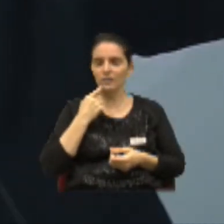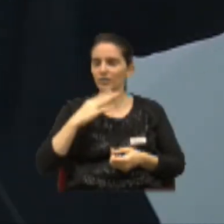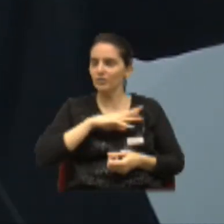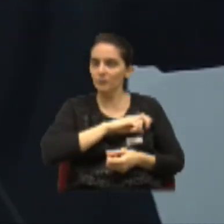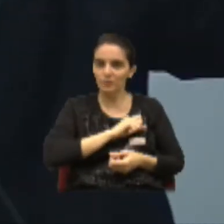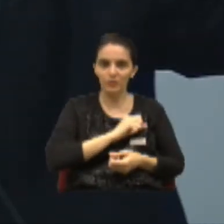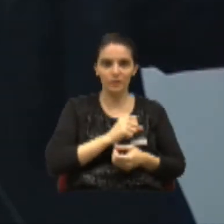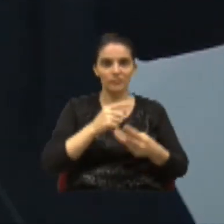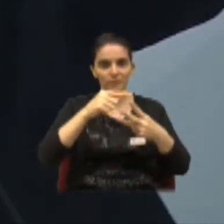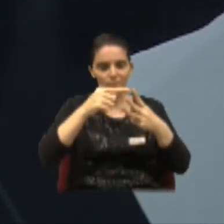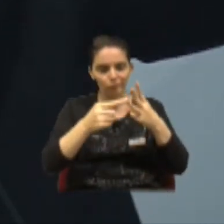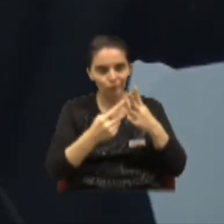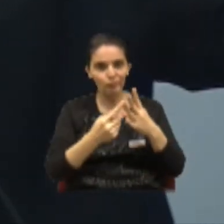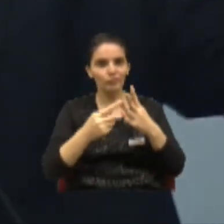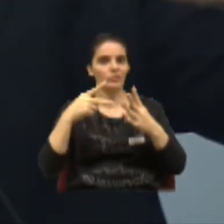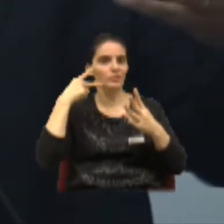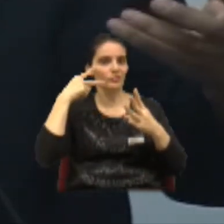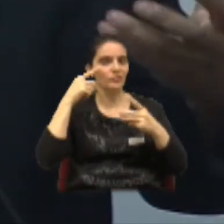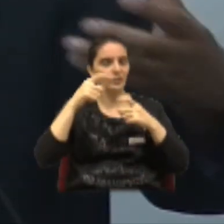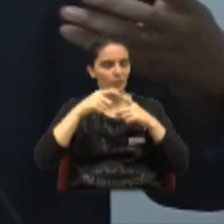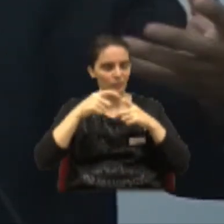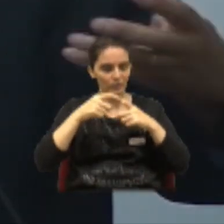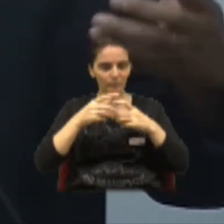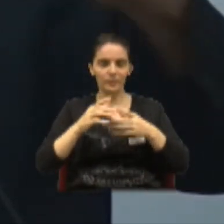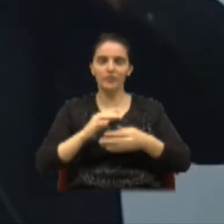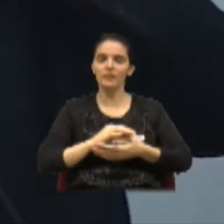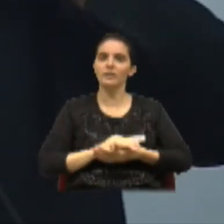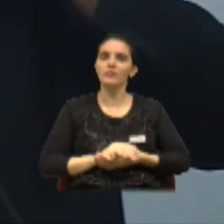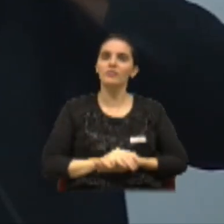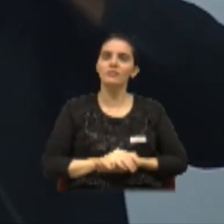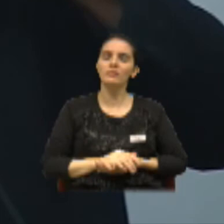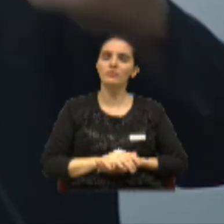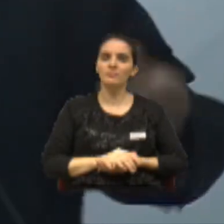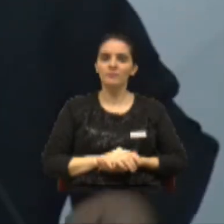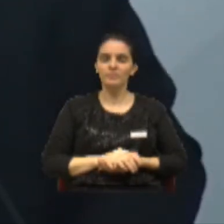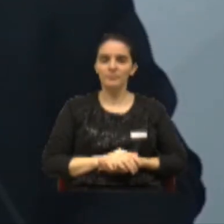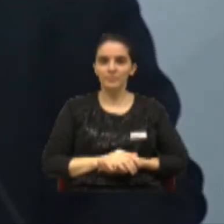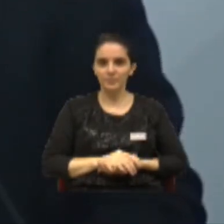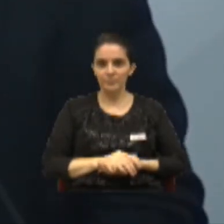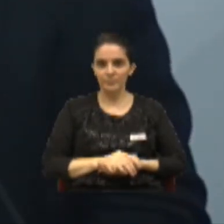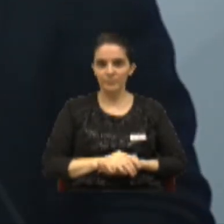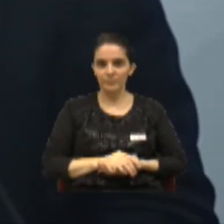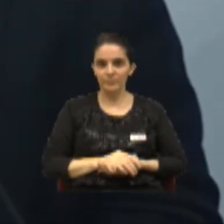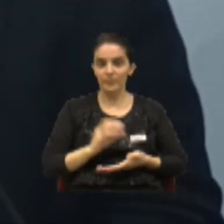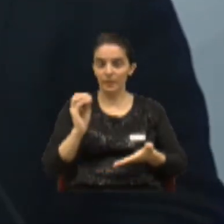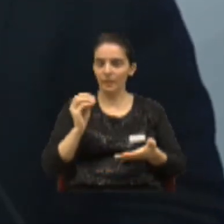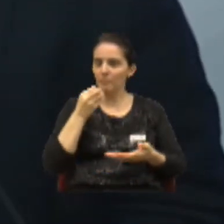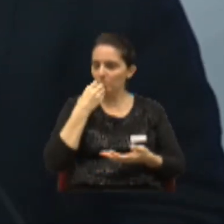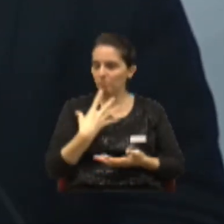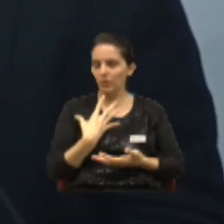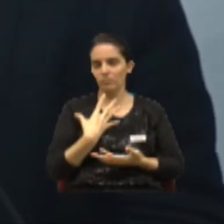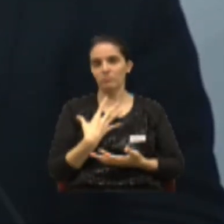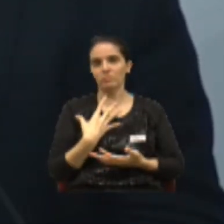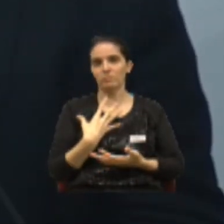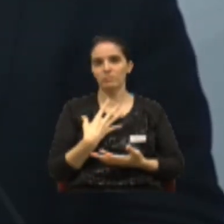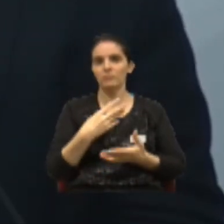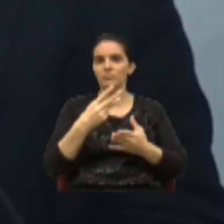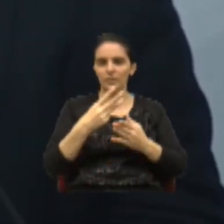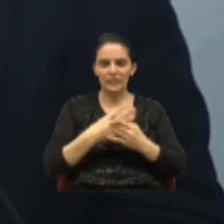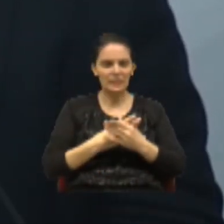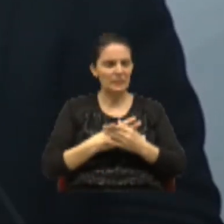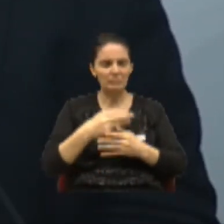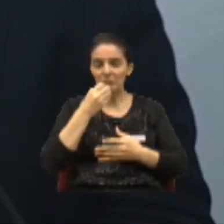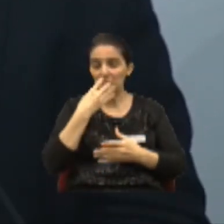sua particularidade, cada um. Os três têm uma particularidade em relação a isso. E acrescenta muito, viu, para essa